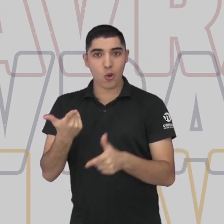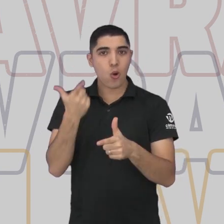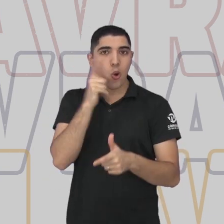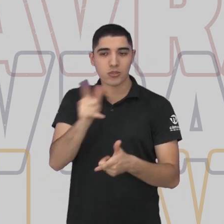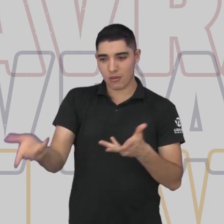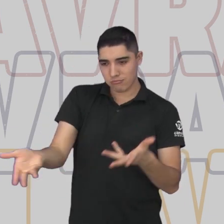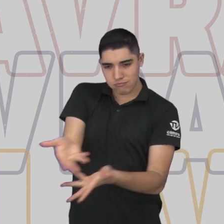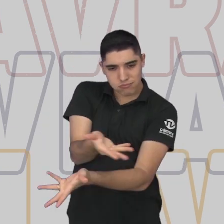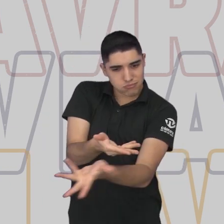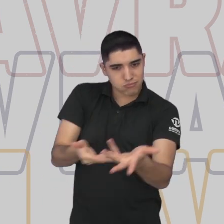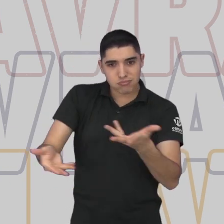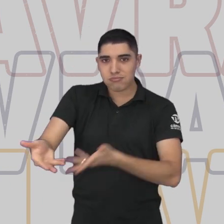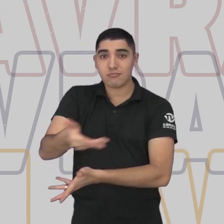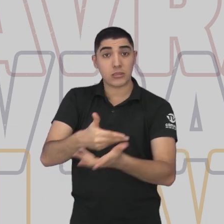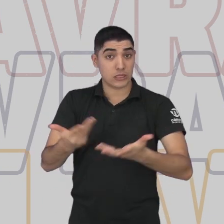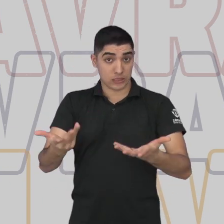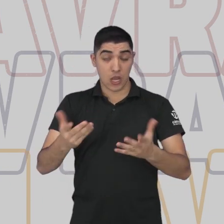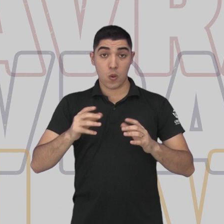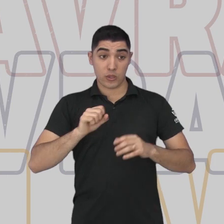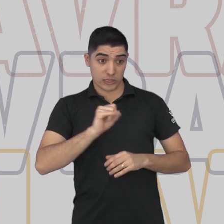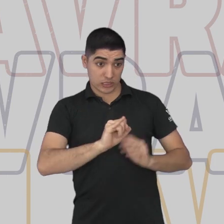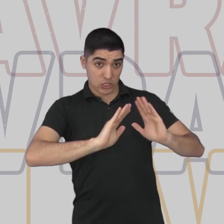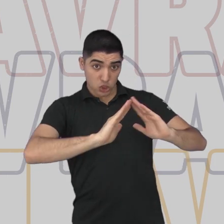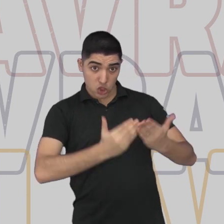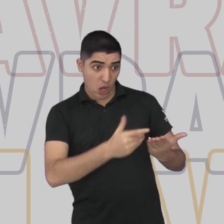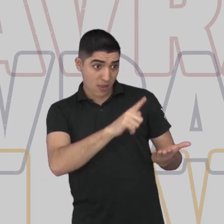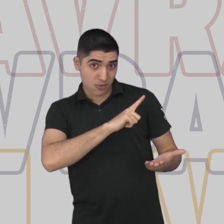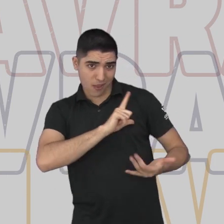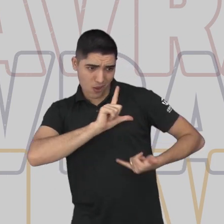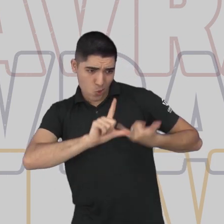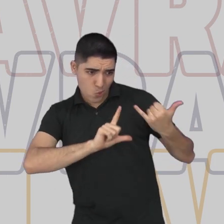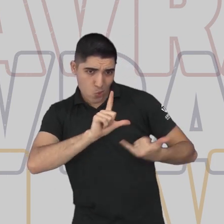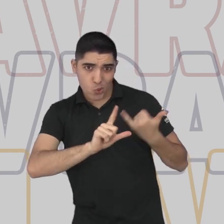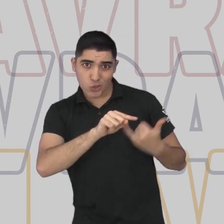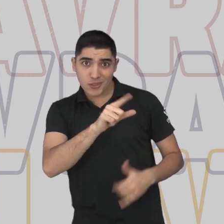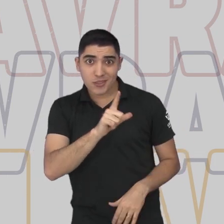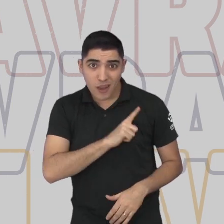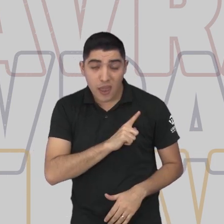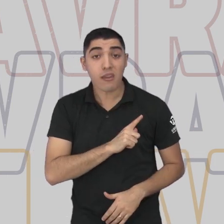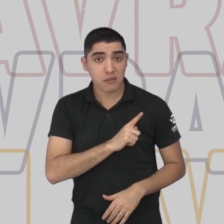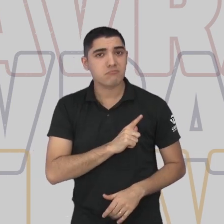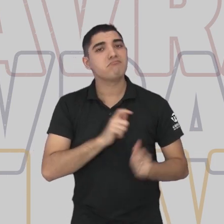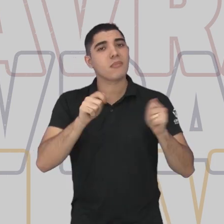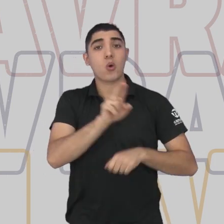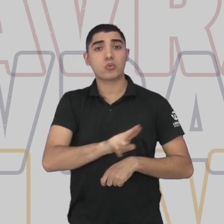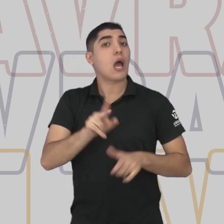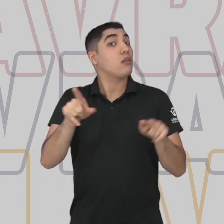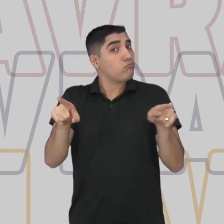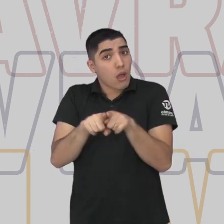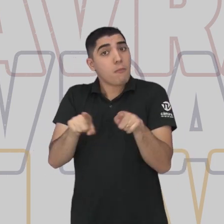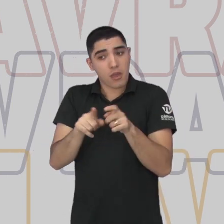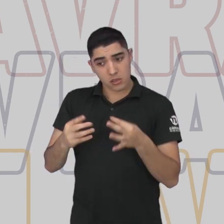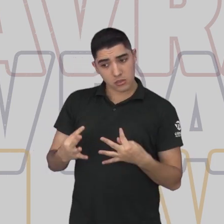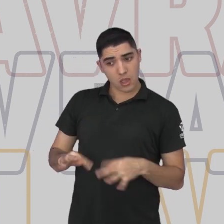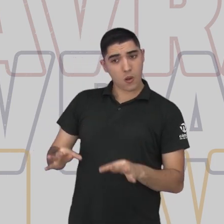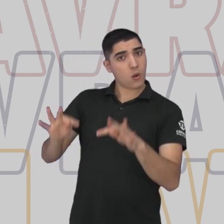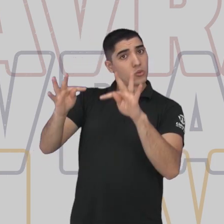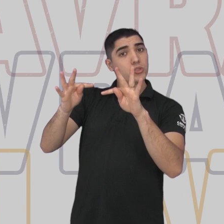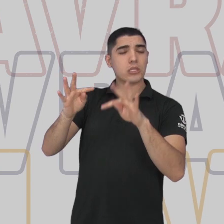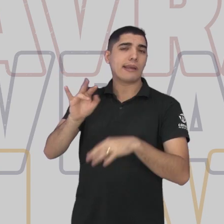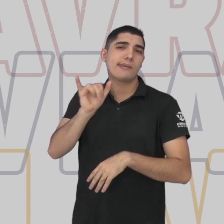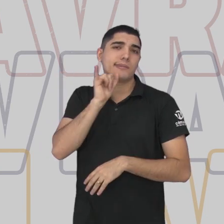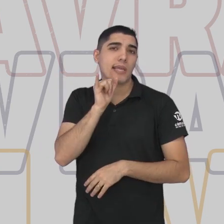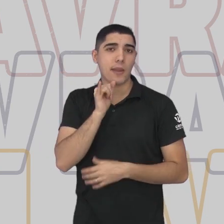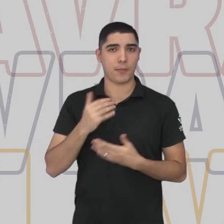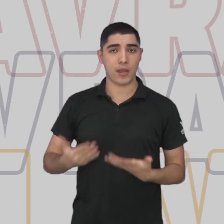aprender melhor. Eu acho que toda escola que tem o lúdico, que usa o lúdico, e até mesmo na tecnologia hoje, né? Não é que,